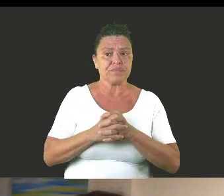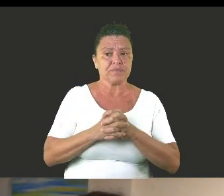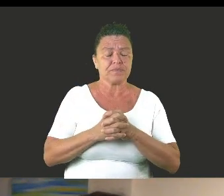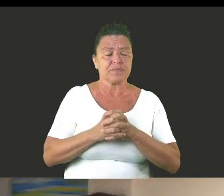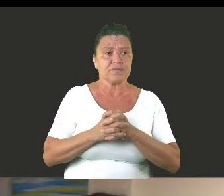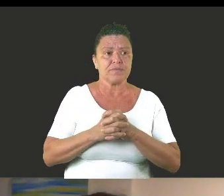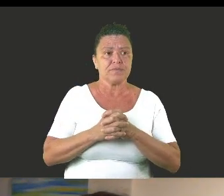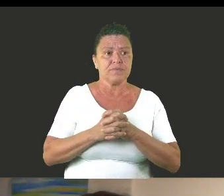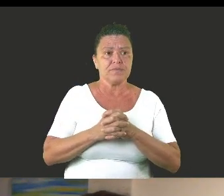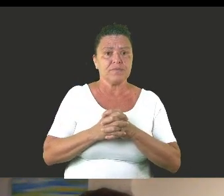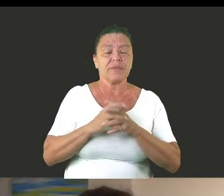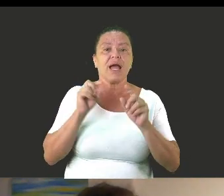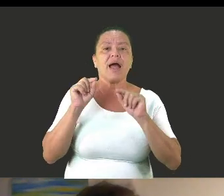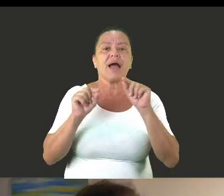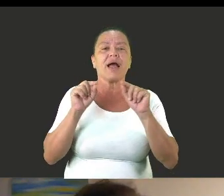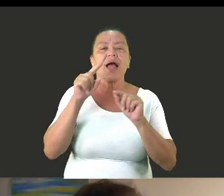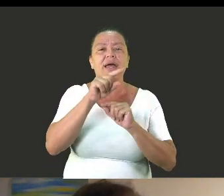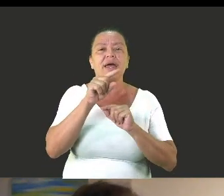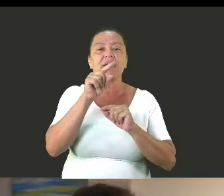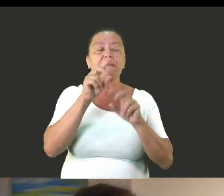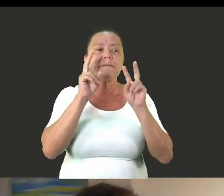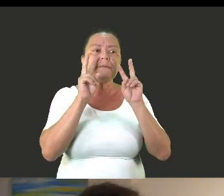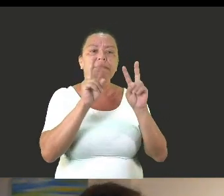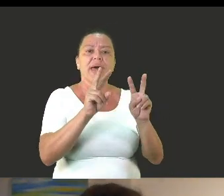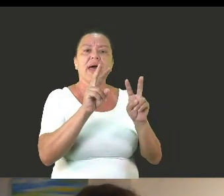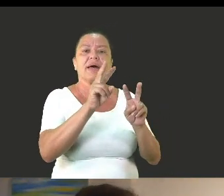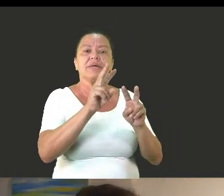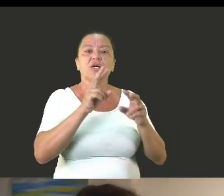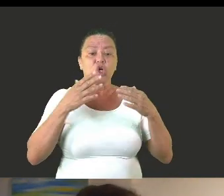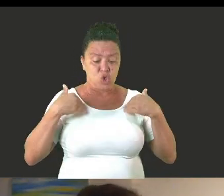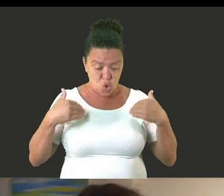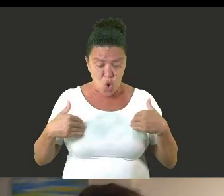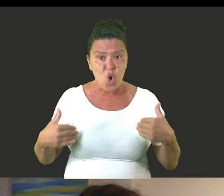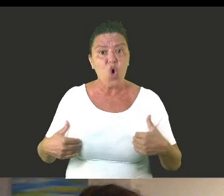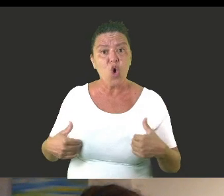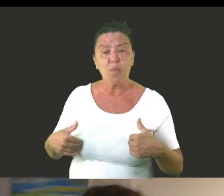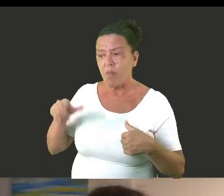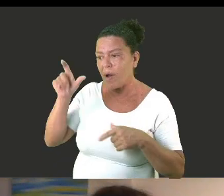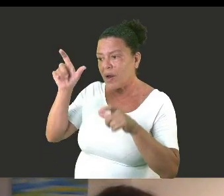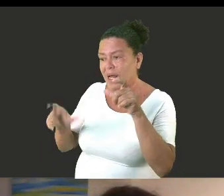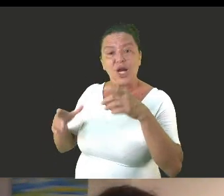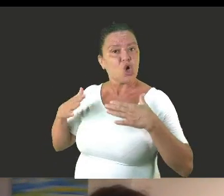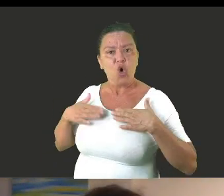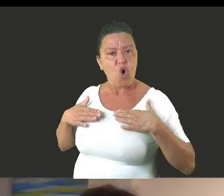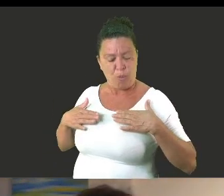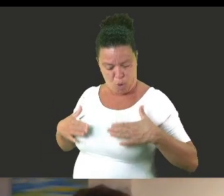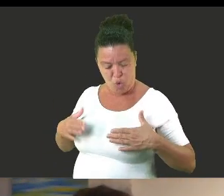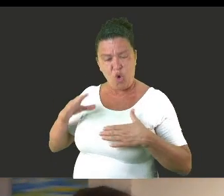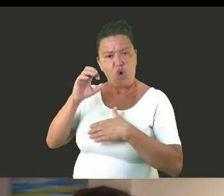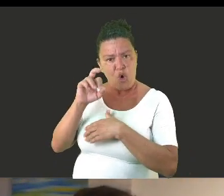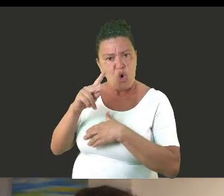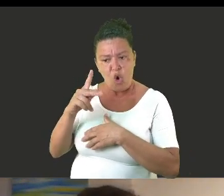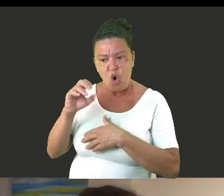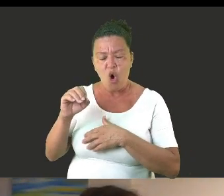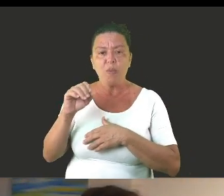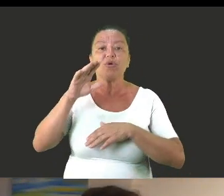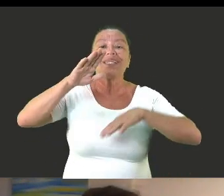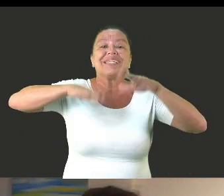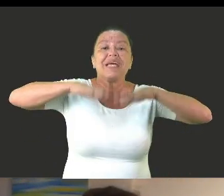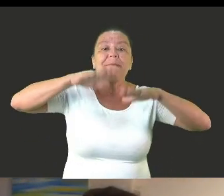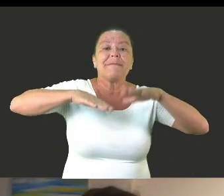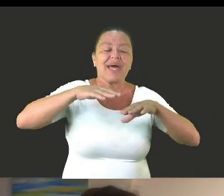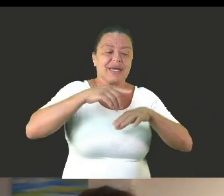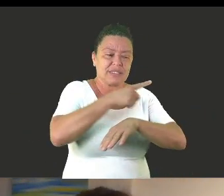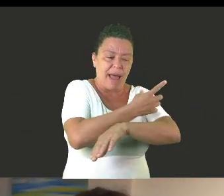que é observada nos corpos orgânicos, em maior ou menor grau.